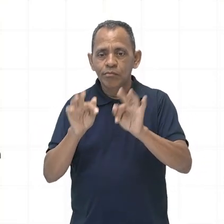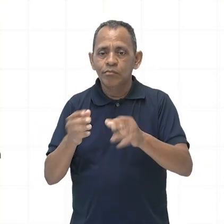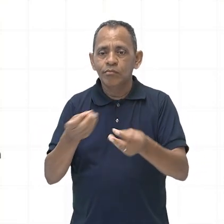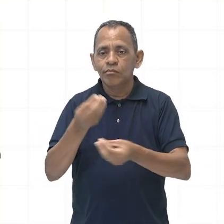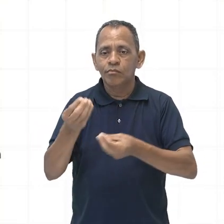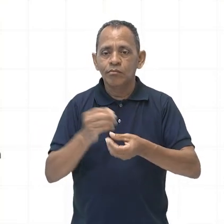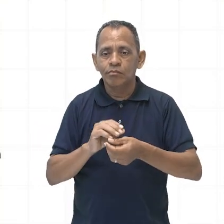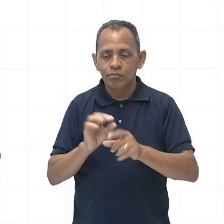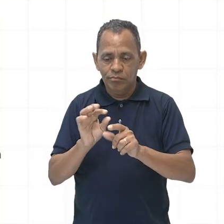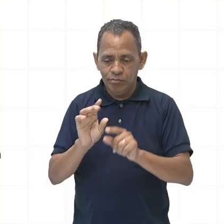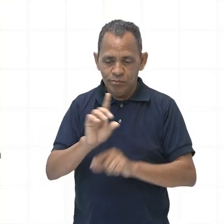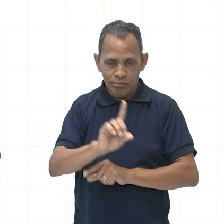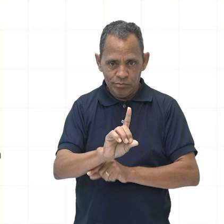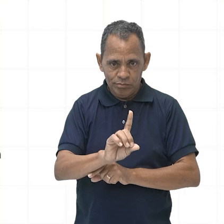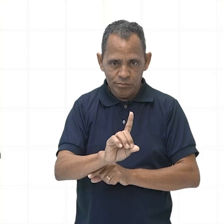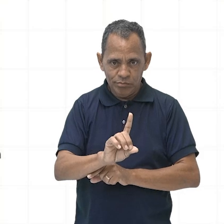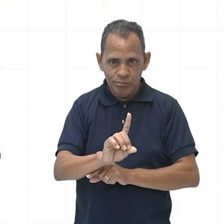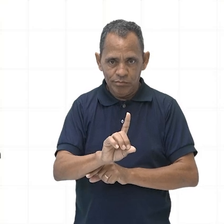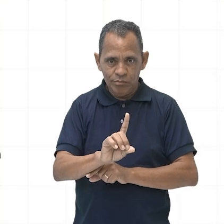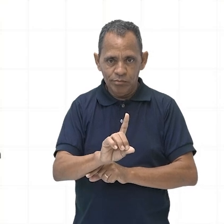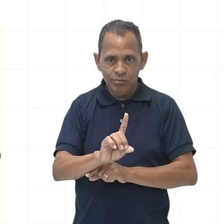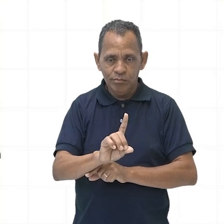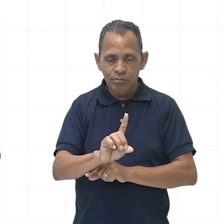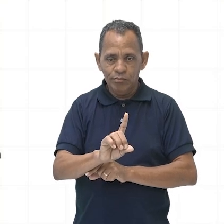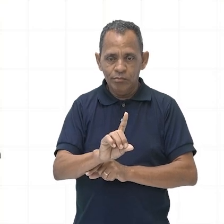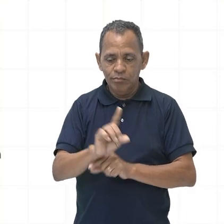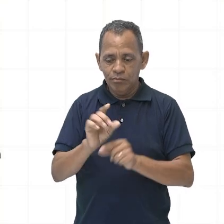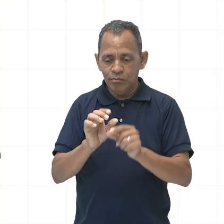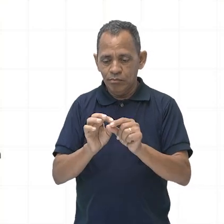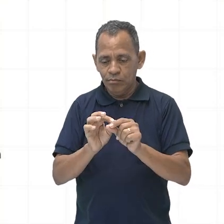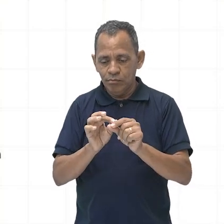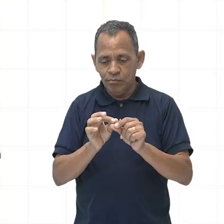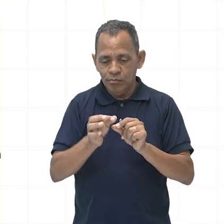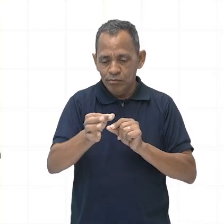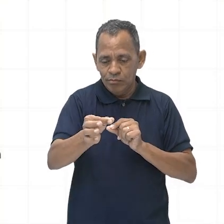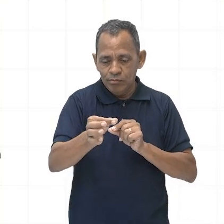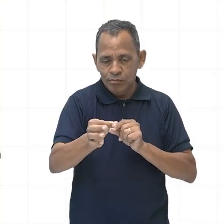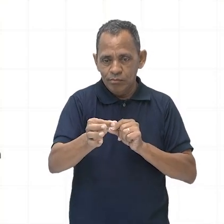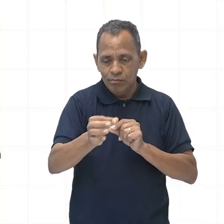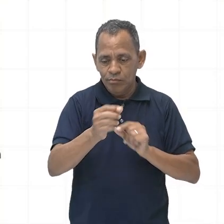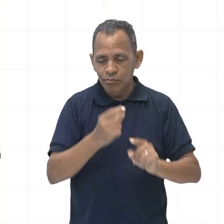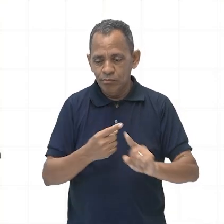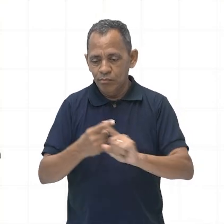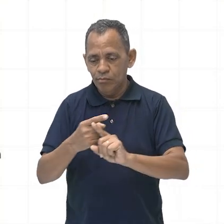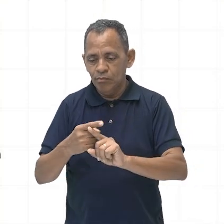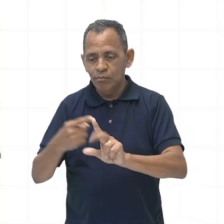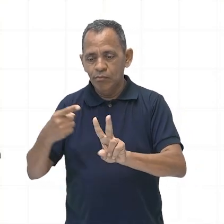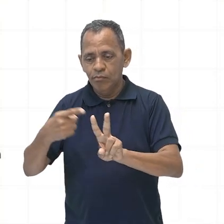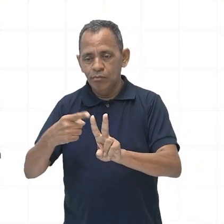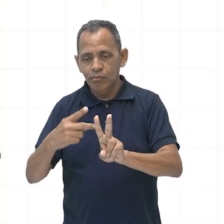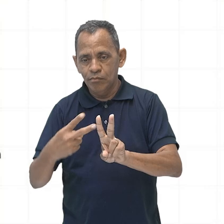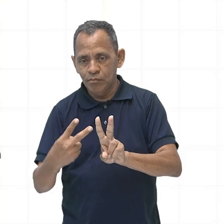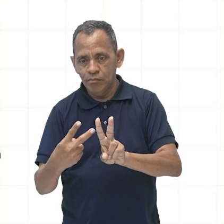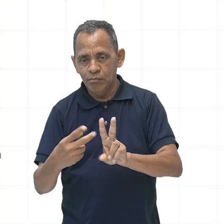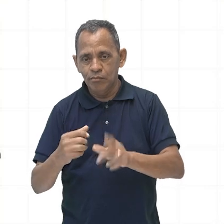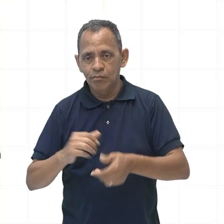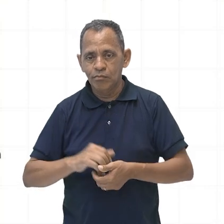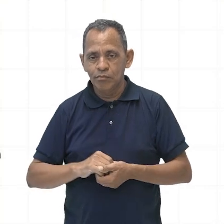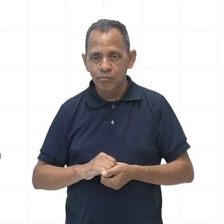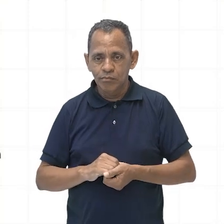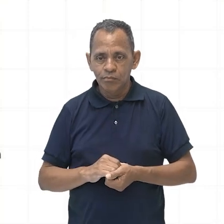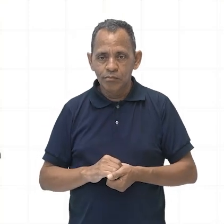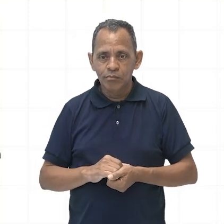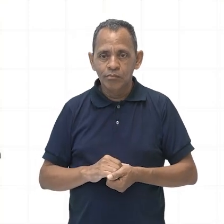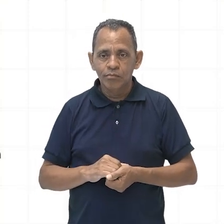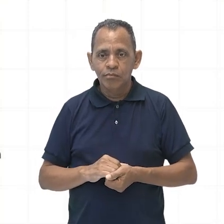A diagonal, ela é a medida do lado vezes a raiz quadrada de 2. Agora